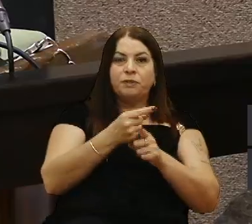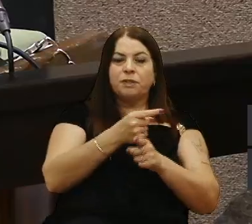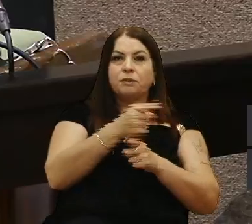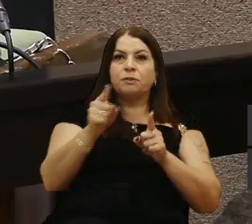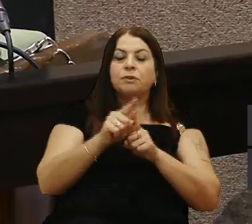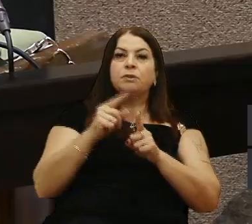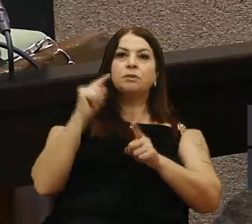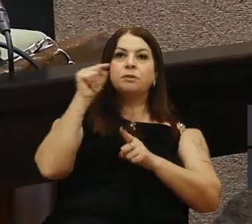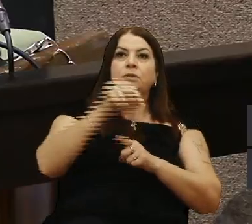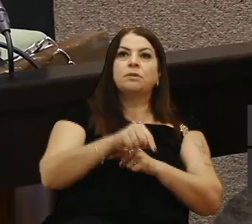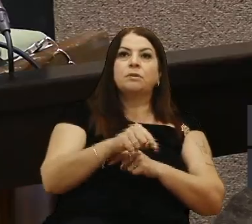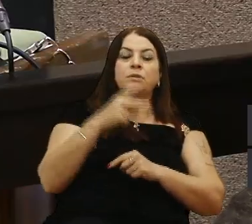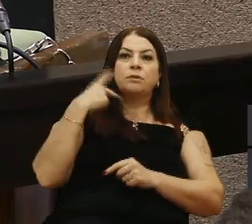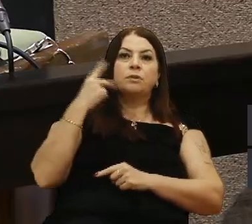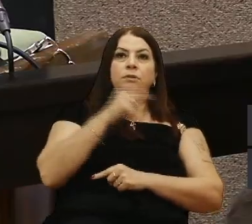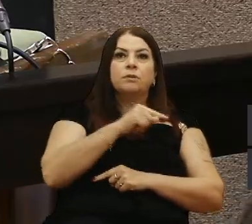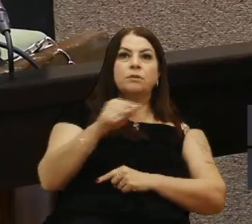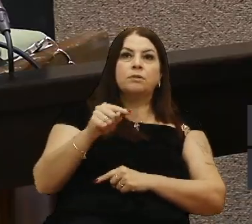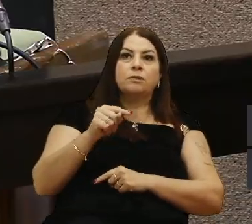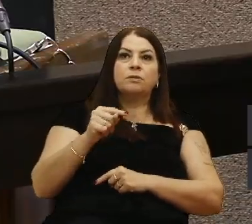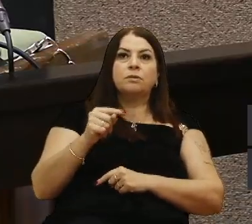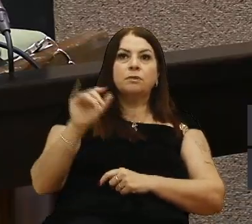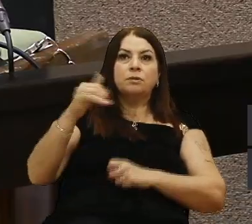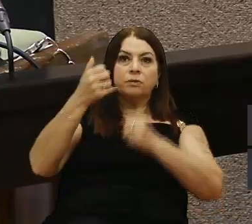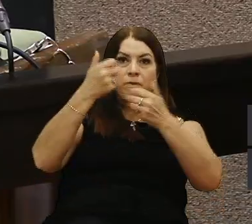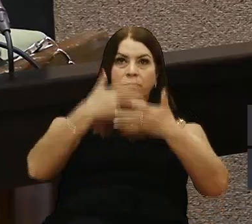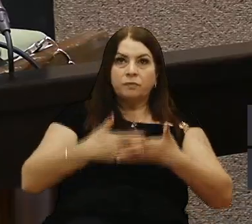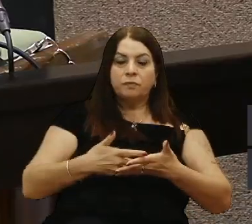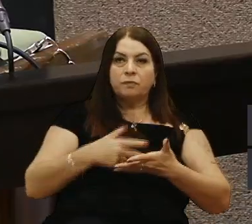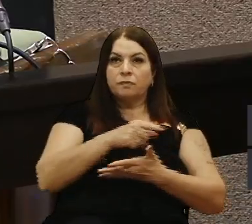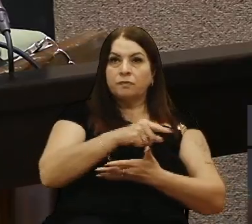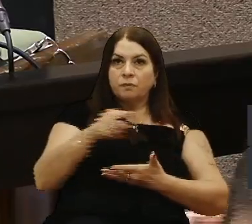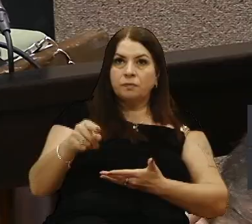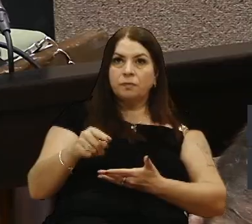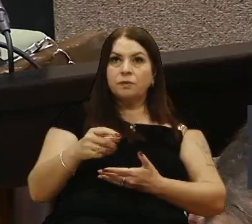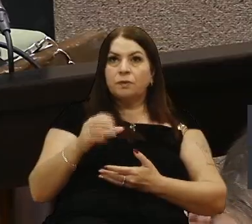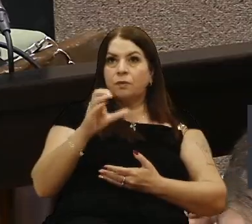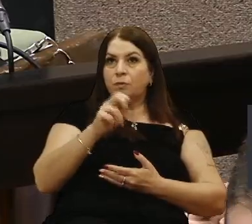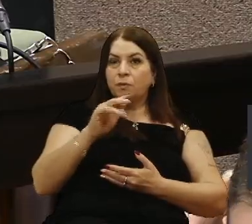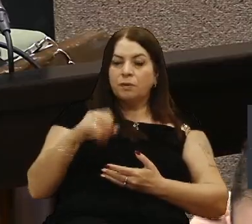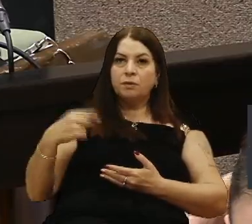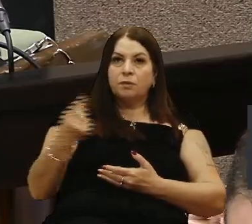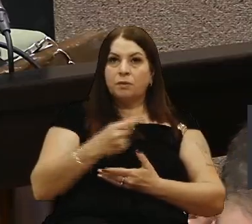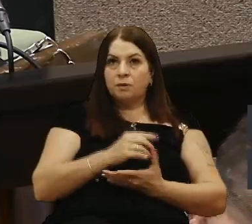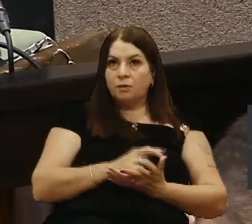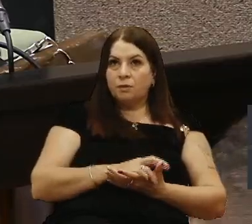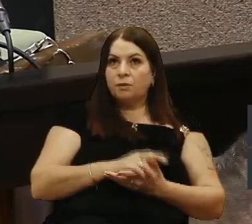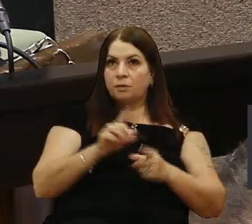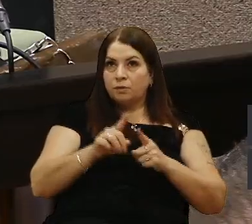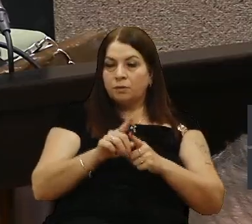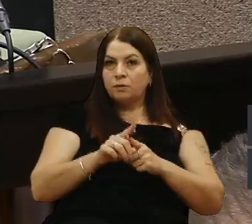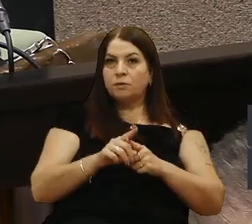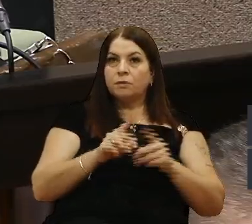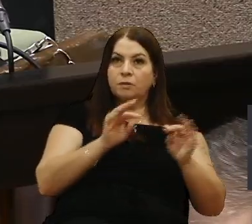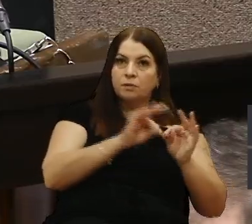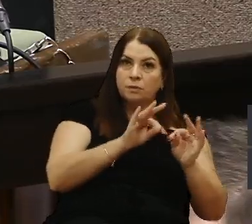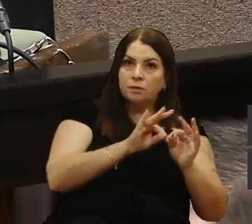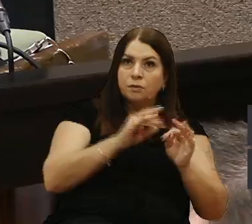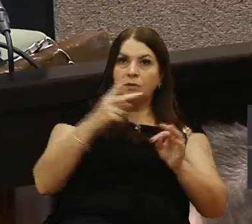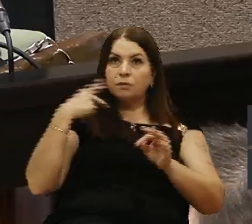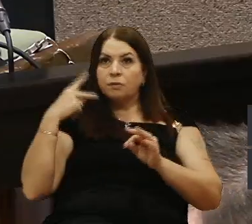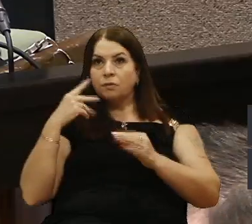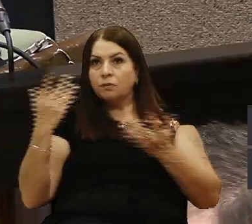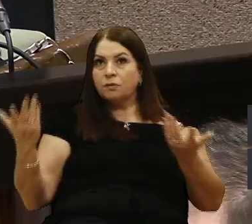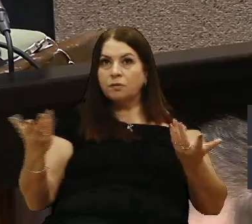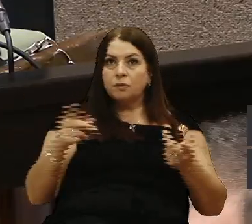tem que vir a parte política, assim como foi justificado a questão dos cargos dos secretários adjuntos. Porque tem o técnico, tem que ter o político e